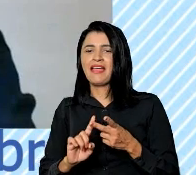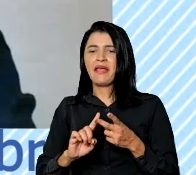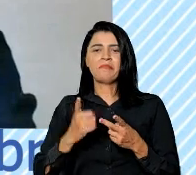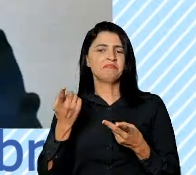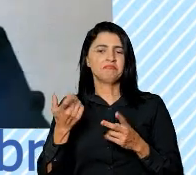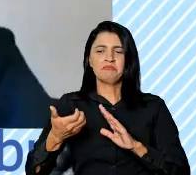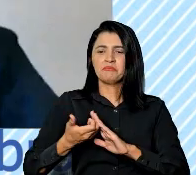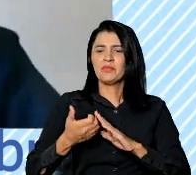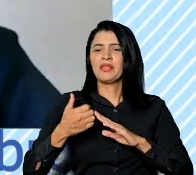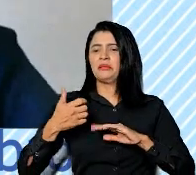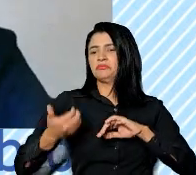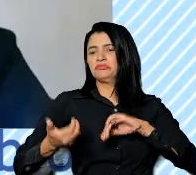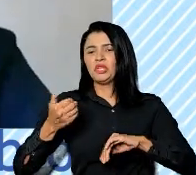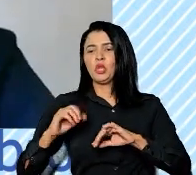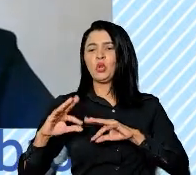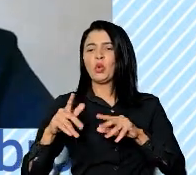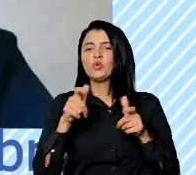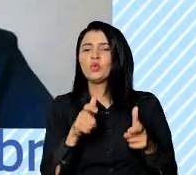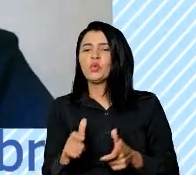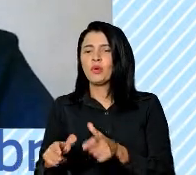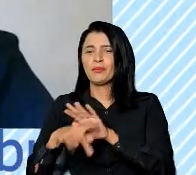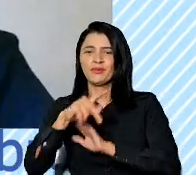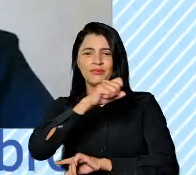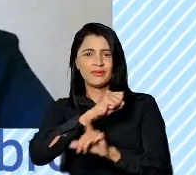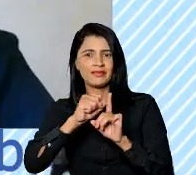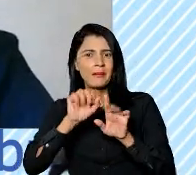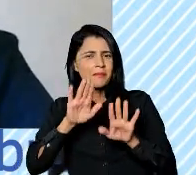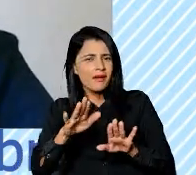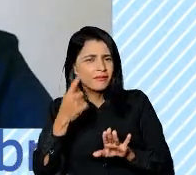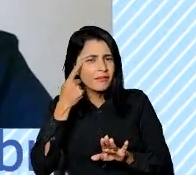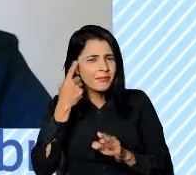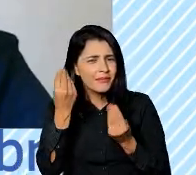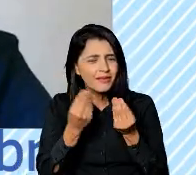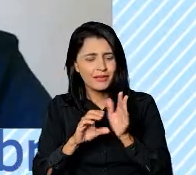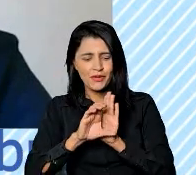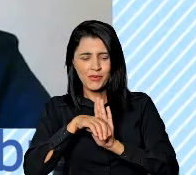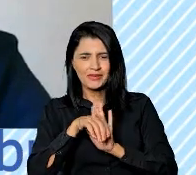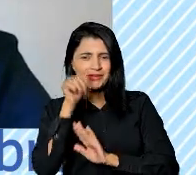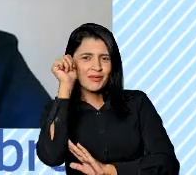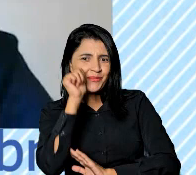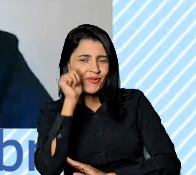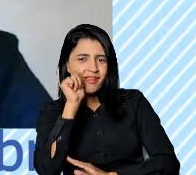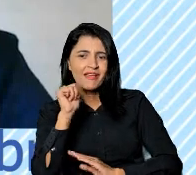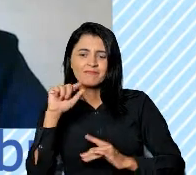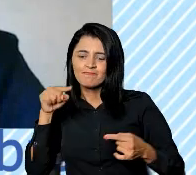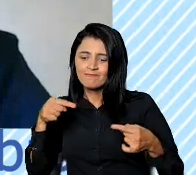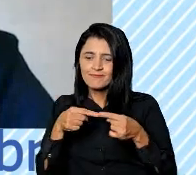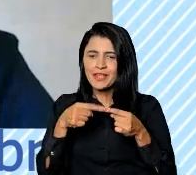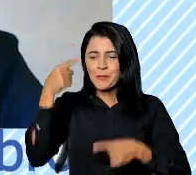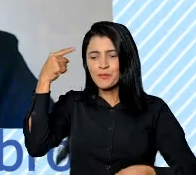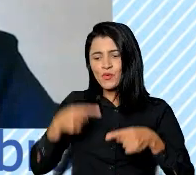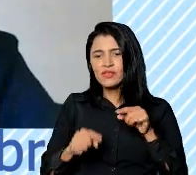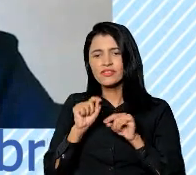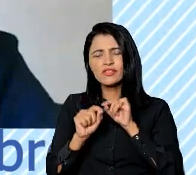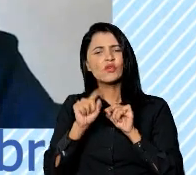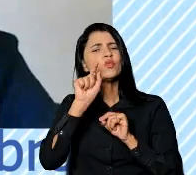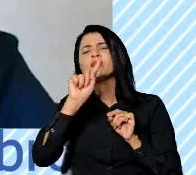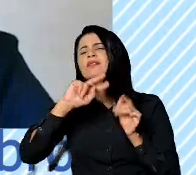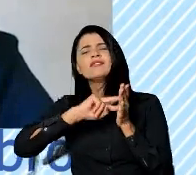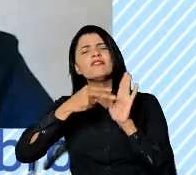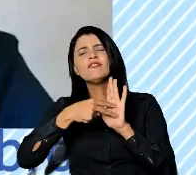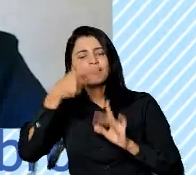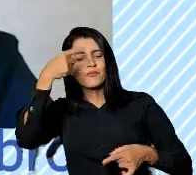os espaços da nossa sociedade. Mas quando nós pensamos no conceito de mulher associado à política e o que é política e trazemos